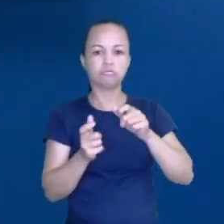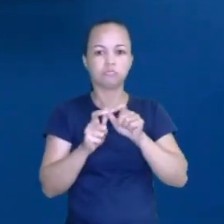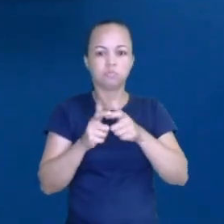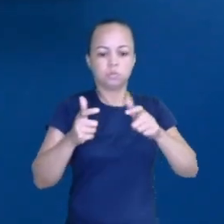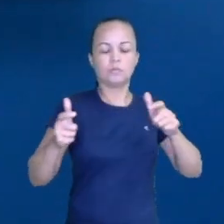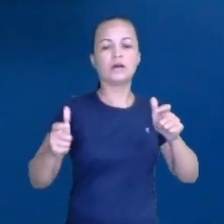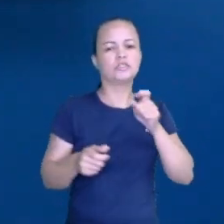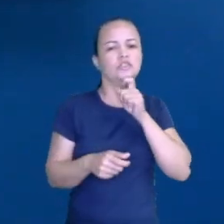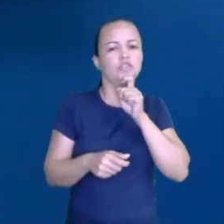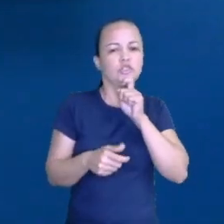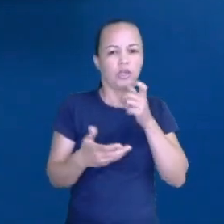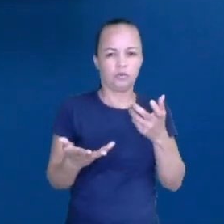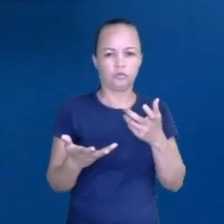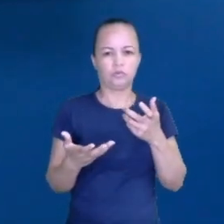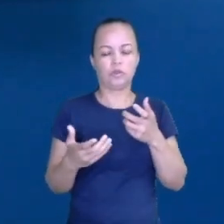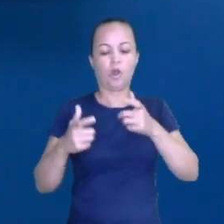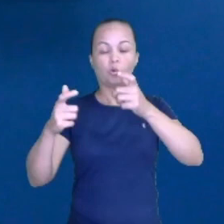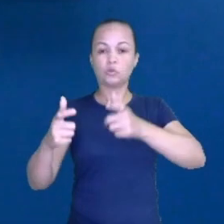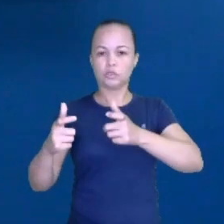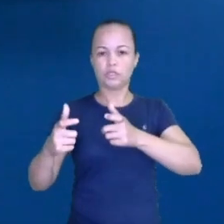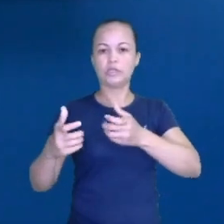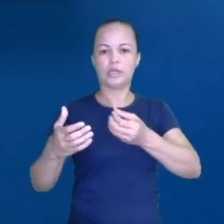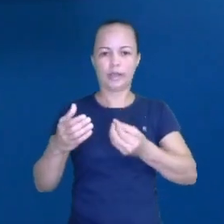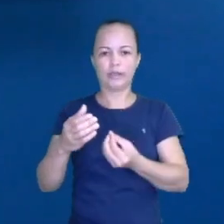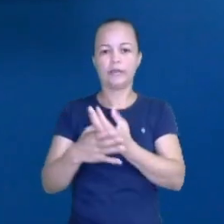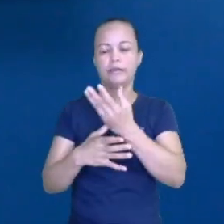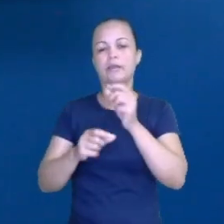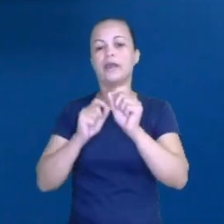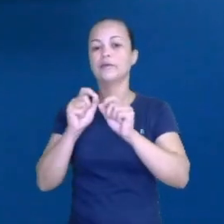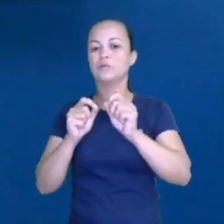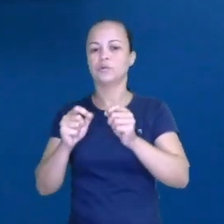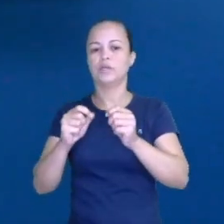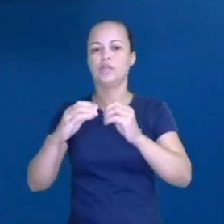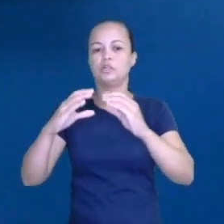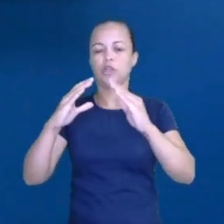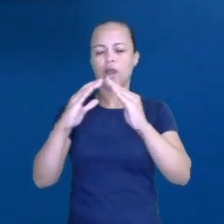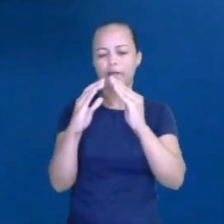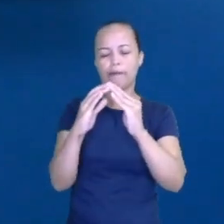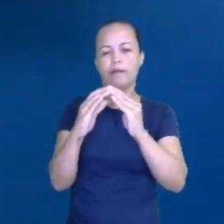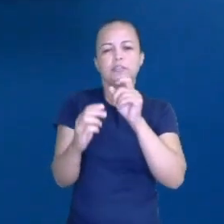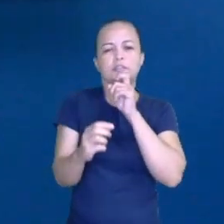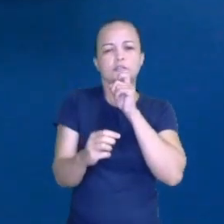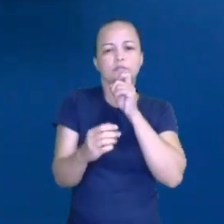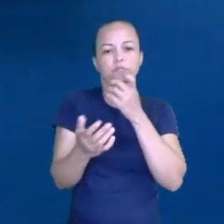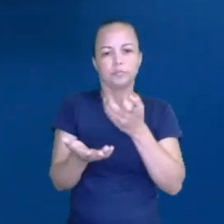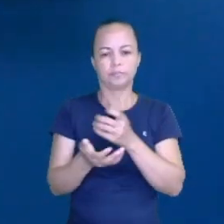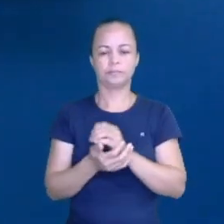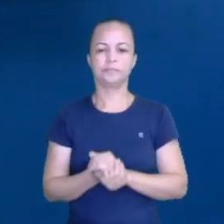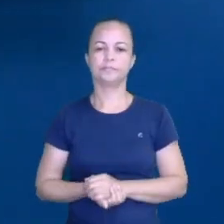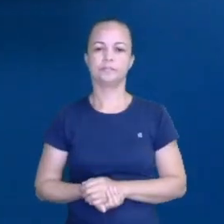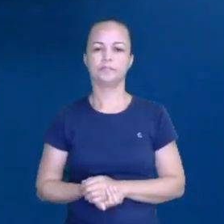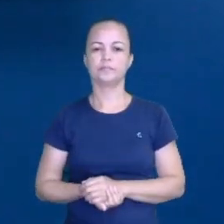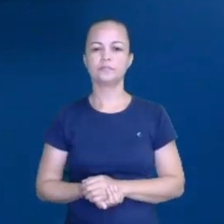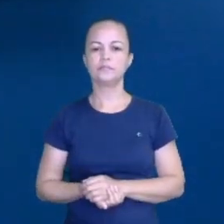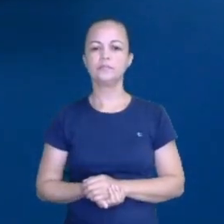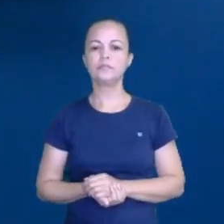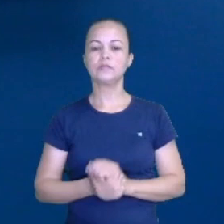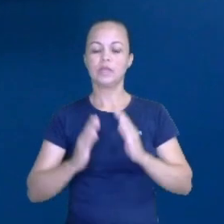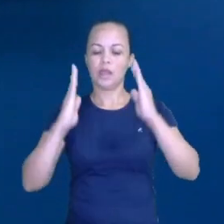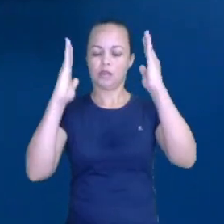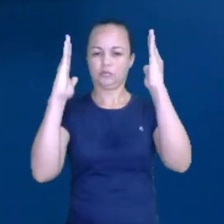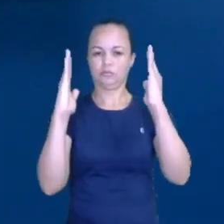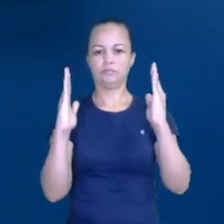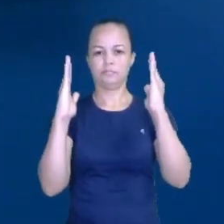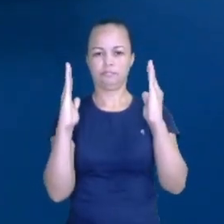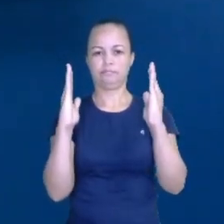onde são construídos iglus, tá bom? As palafitas são habitações construídas